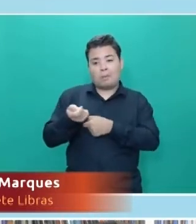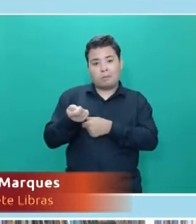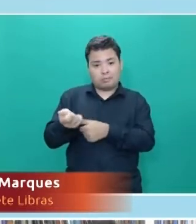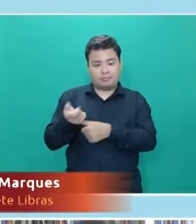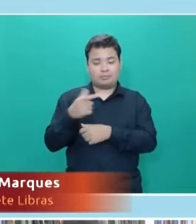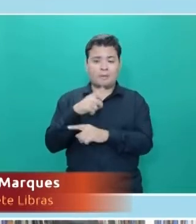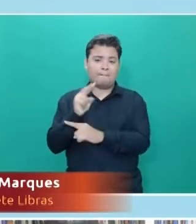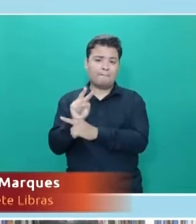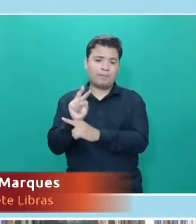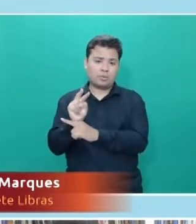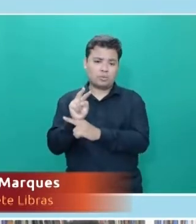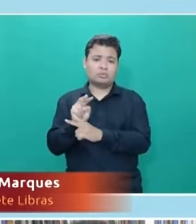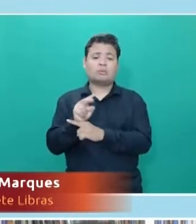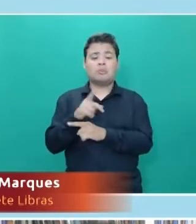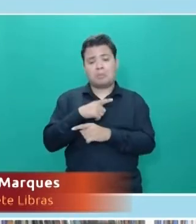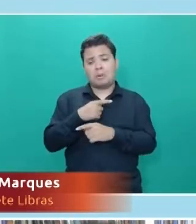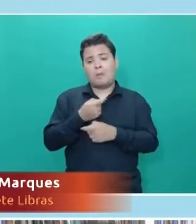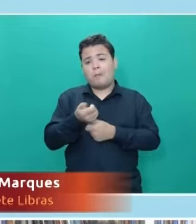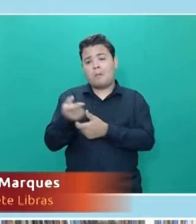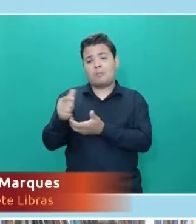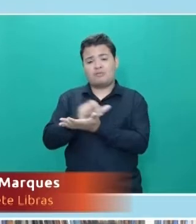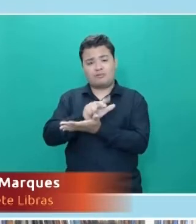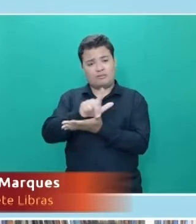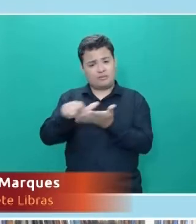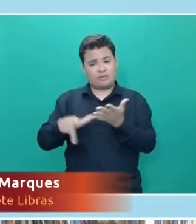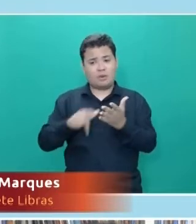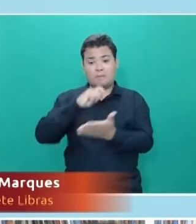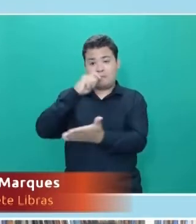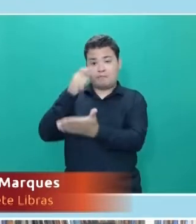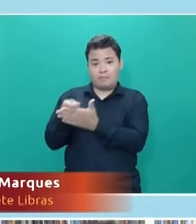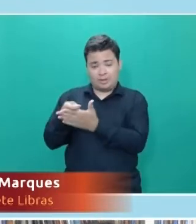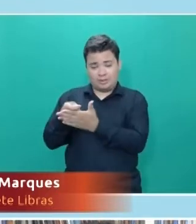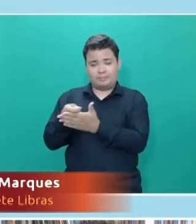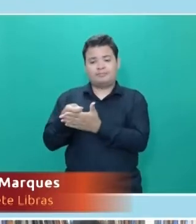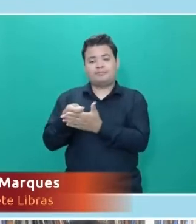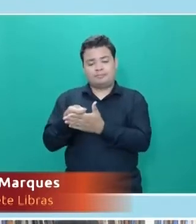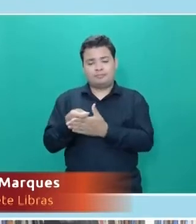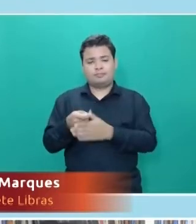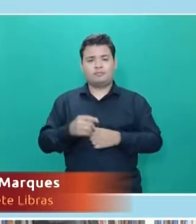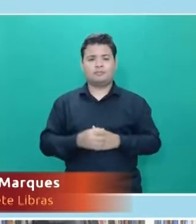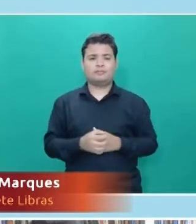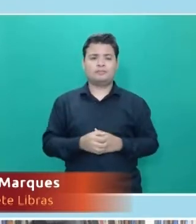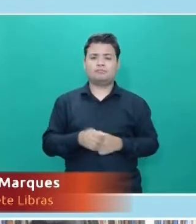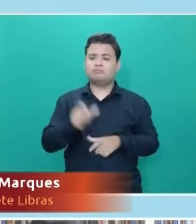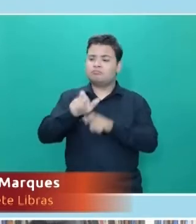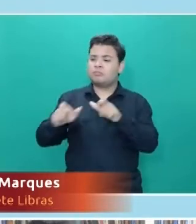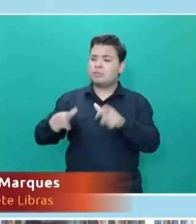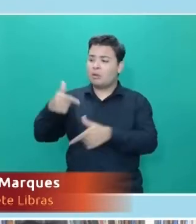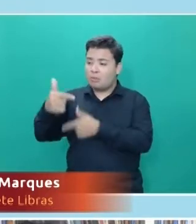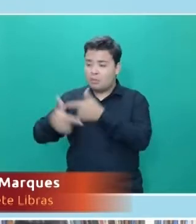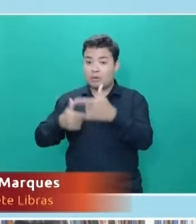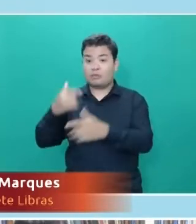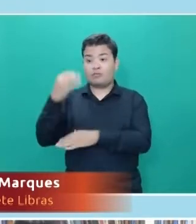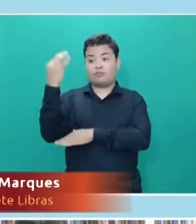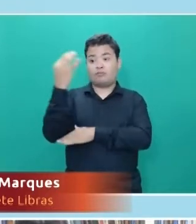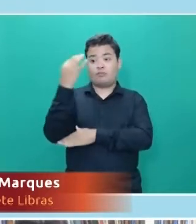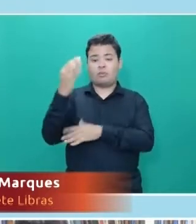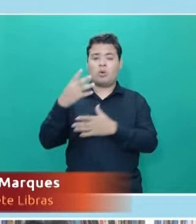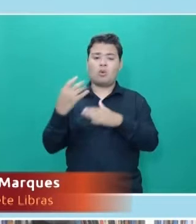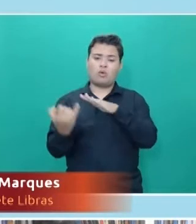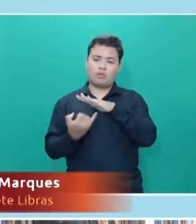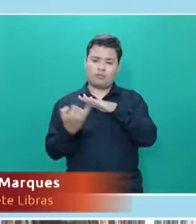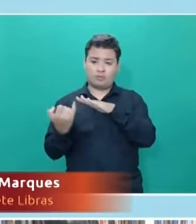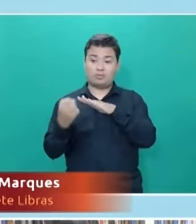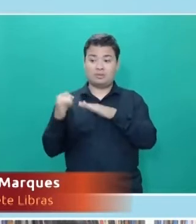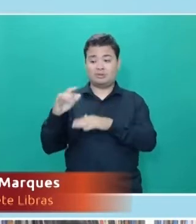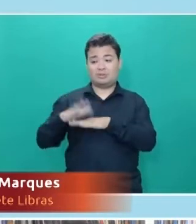para isso, que são os benefícios que são pagos ao próprio trabalhador, seja ele trabalhador formal ou informal, né, na condição de contribuinte